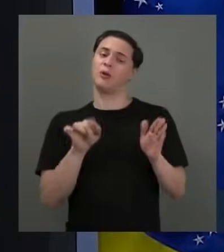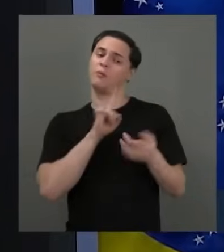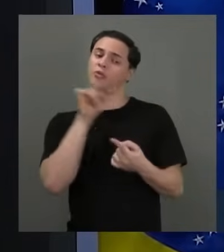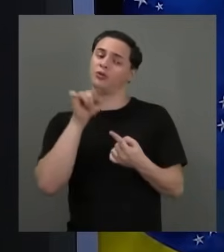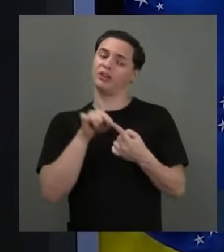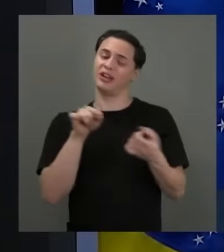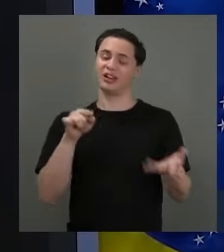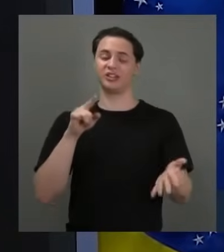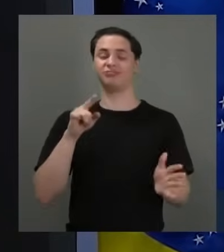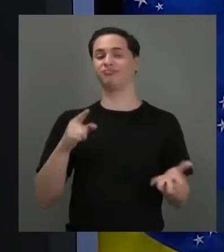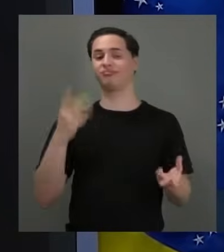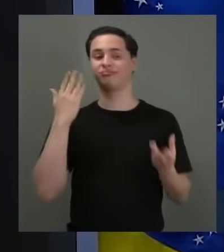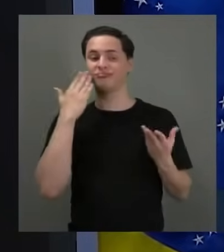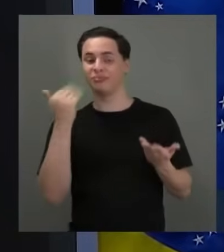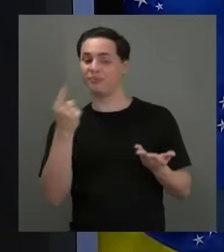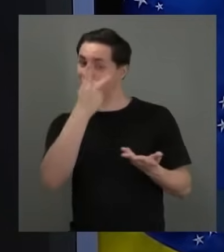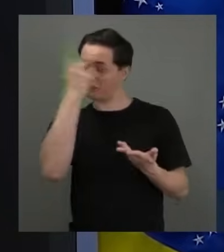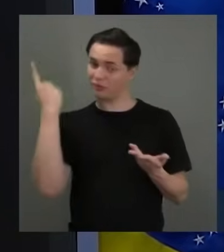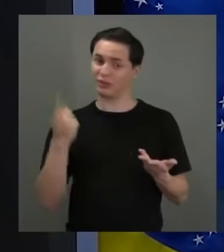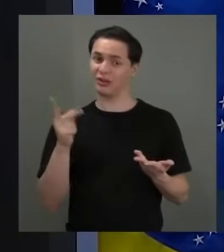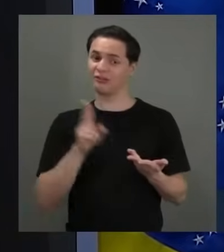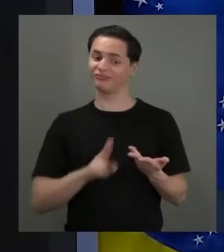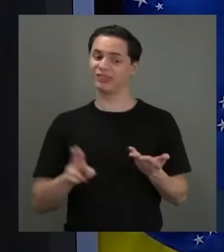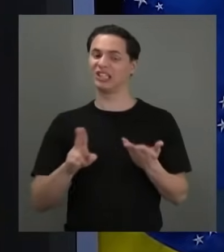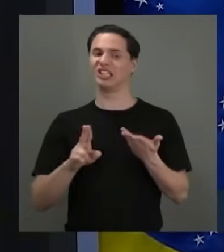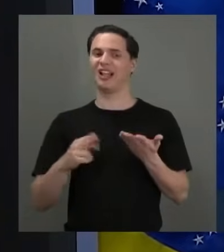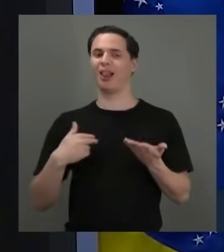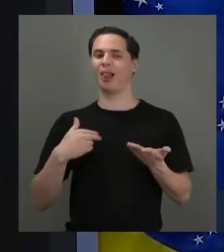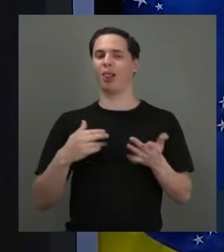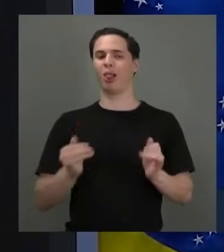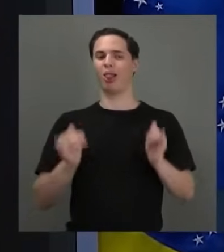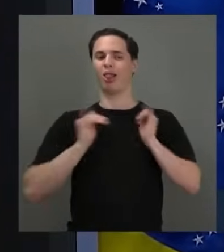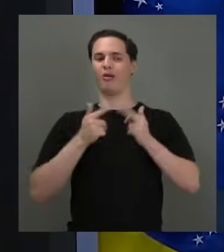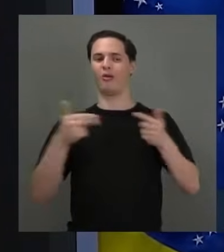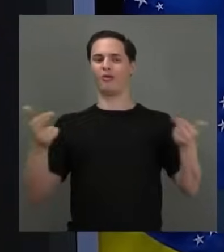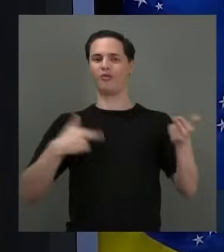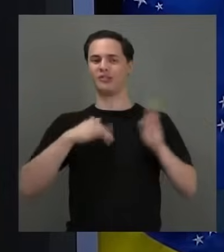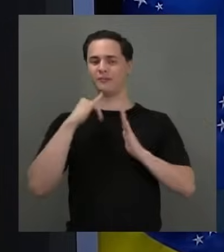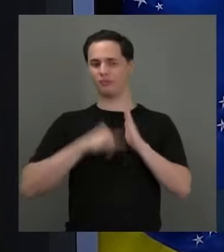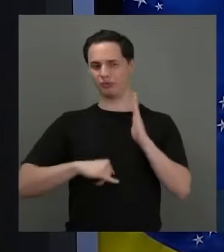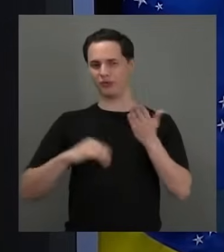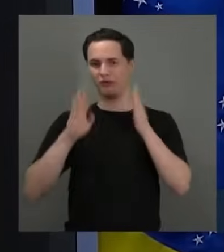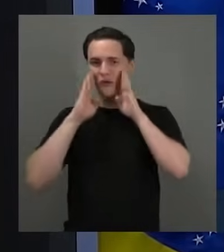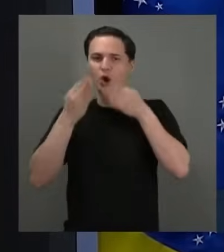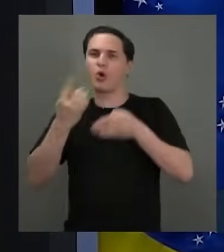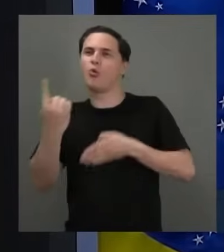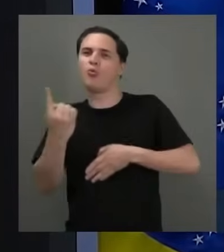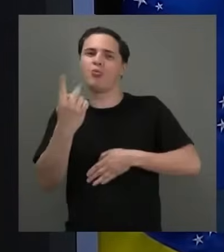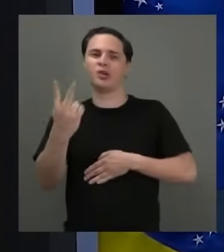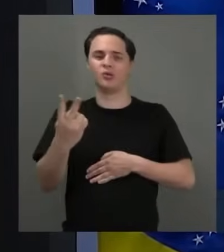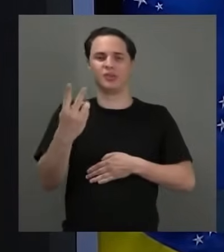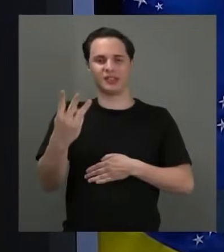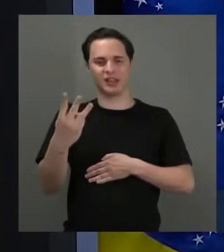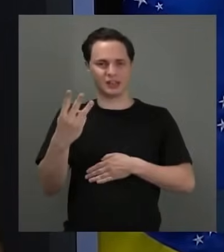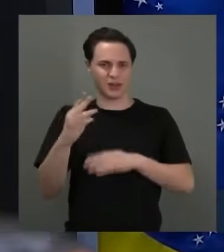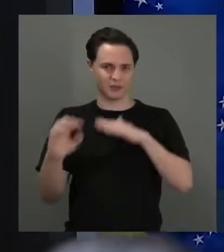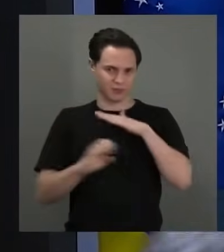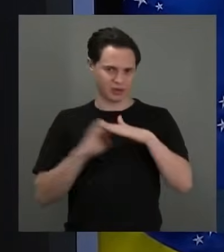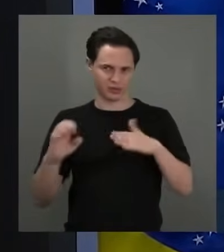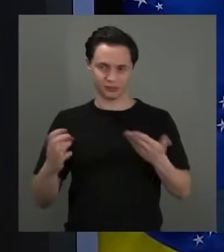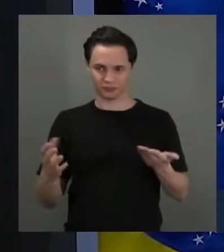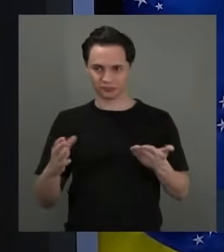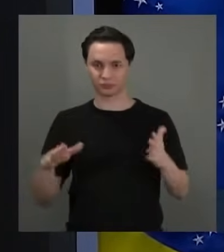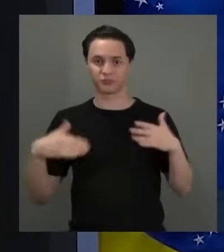que nós já temos essa tecnologia, principalmente focada em uma ou duas ou três empresas. Isso não é uma